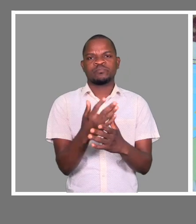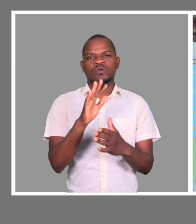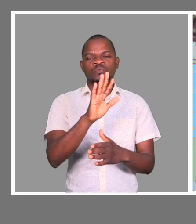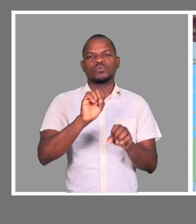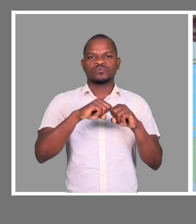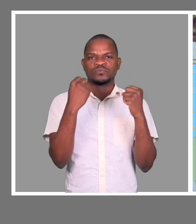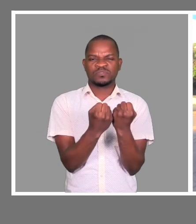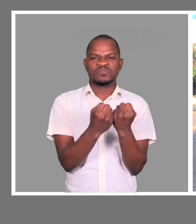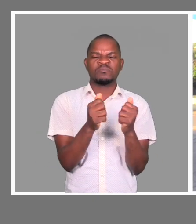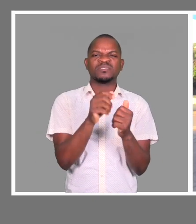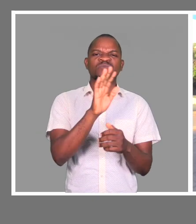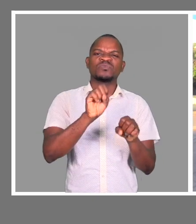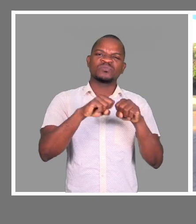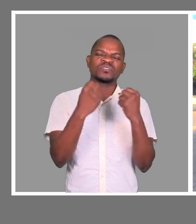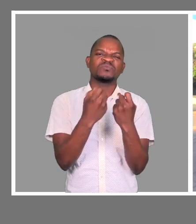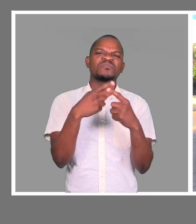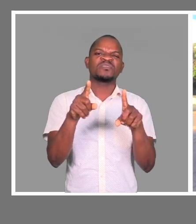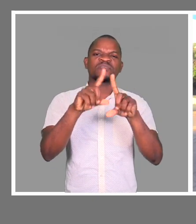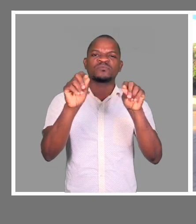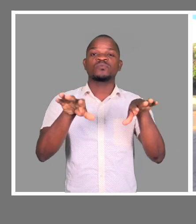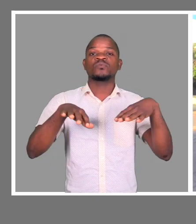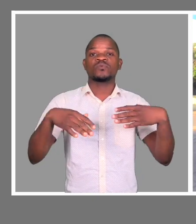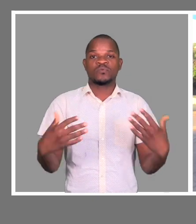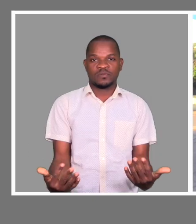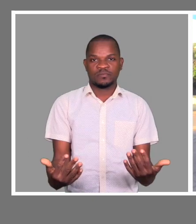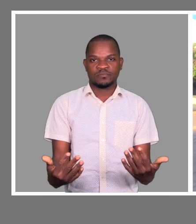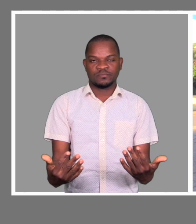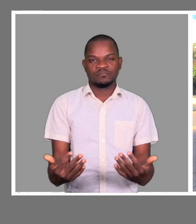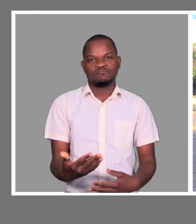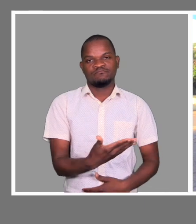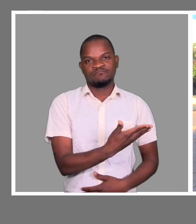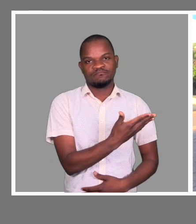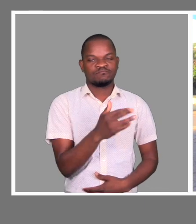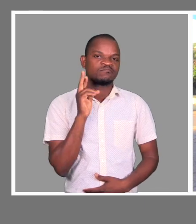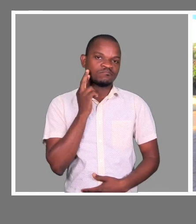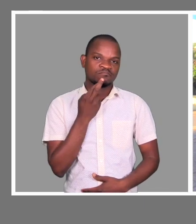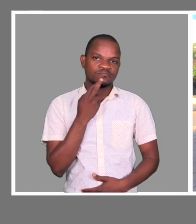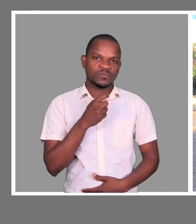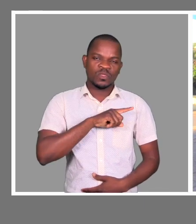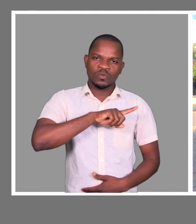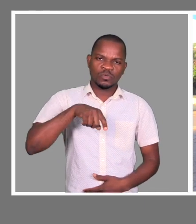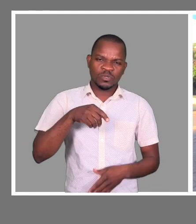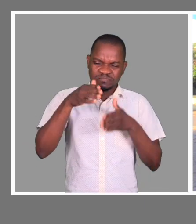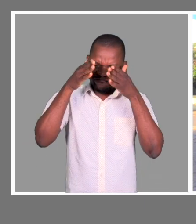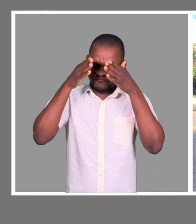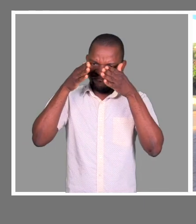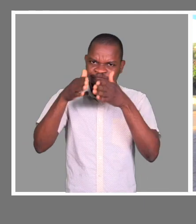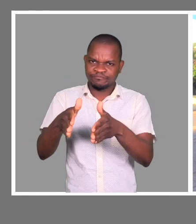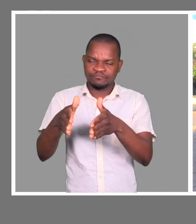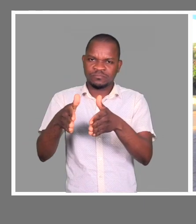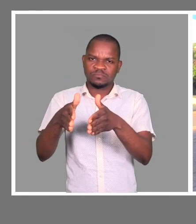que existem no país? Nós não somos só focados em uma só